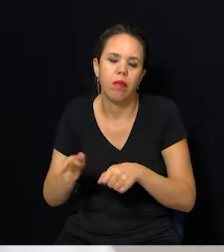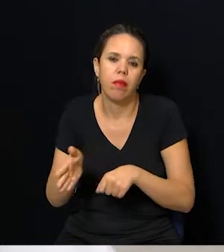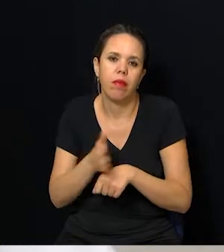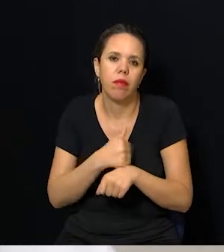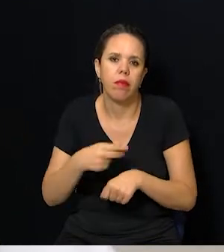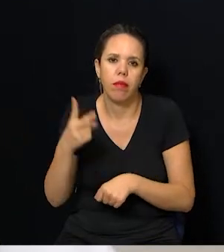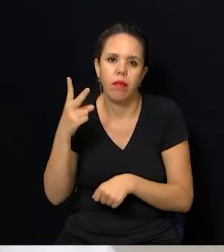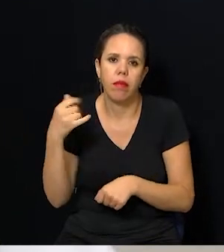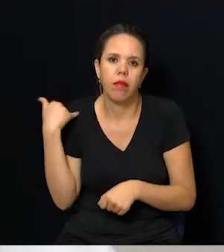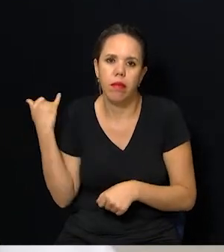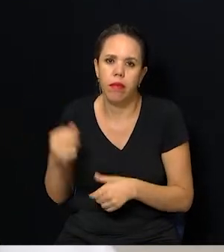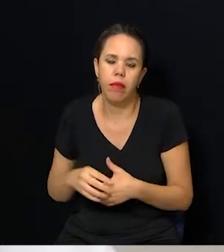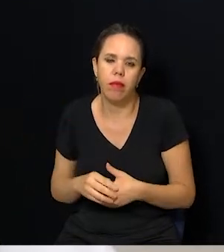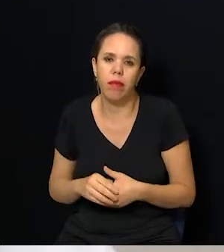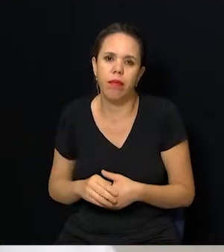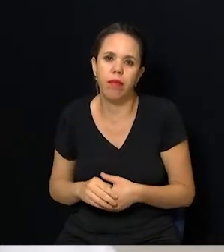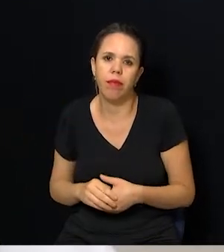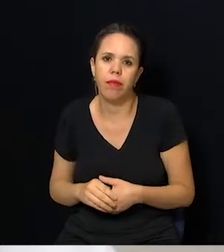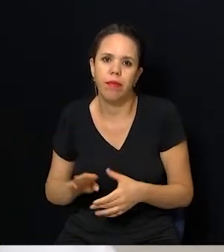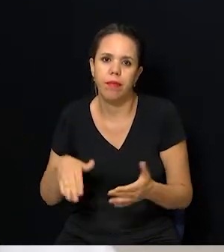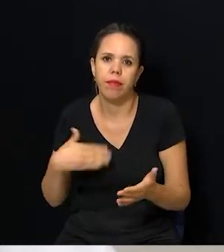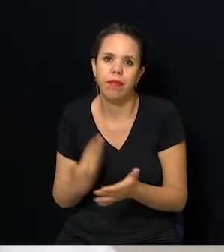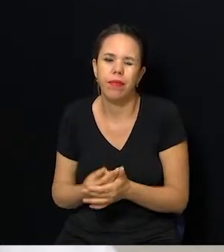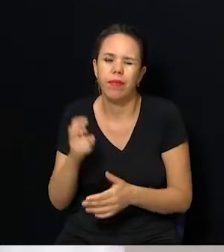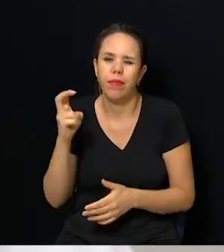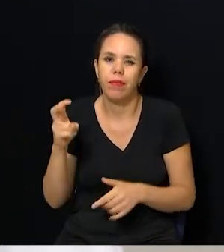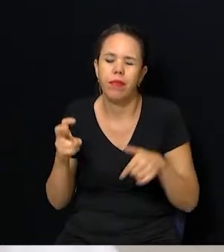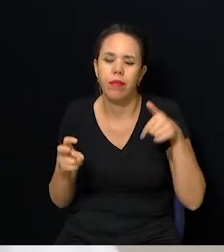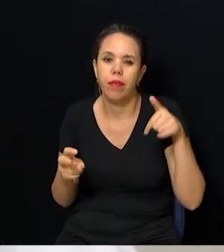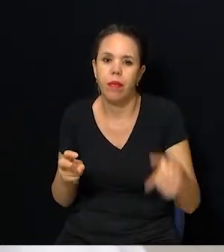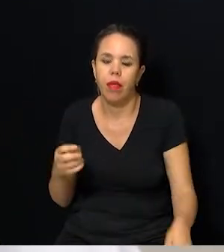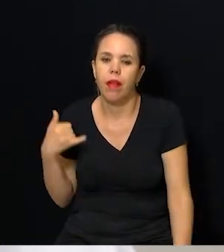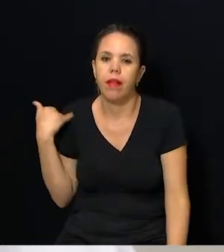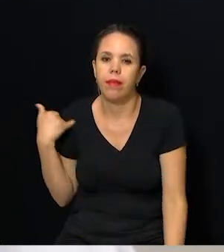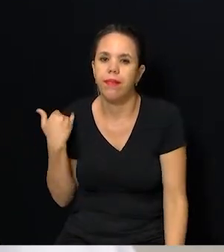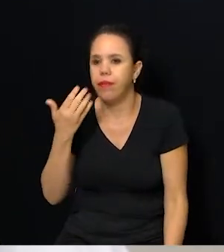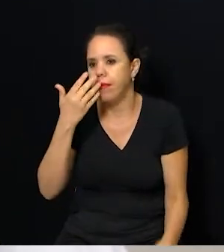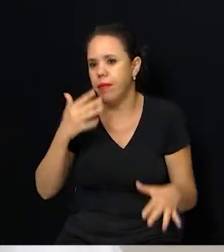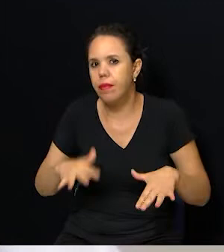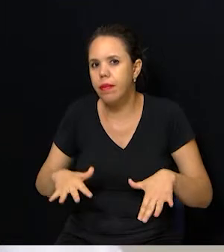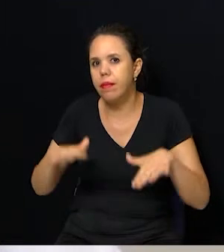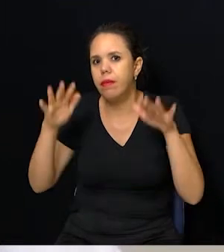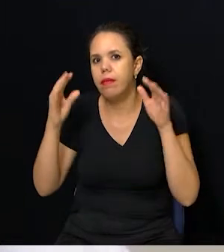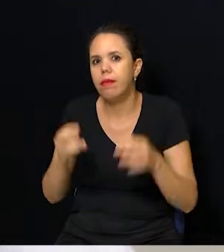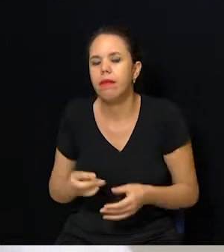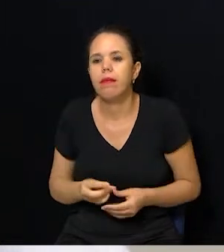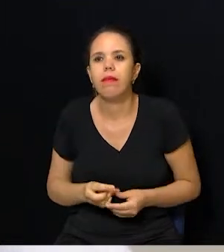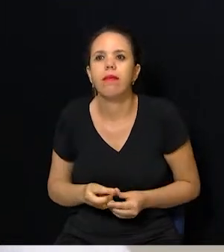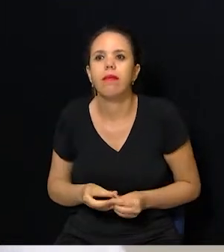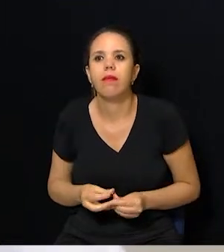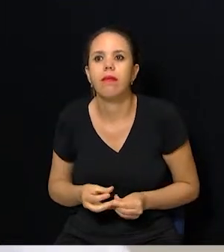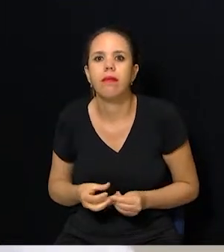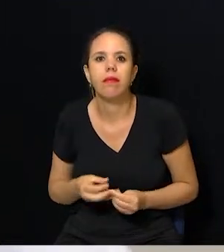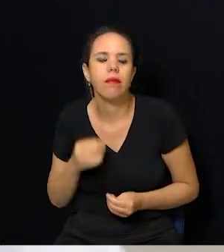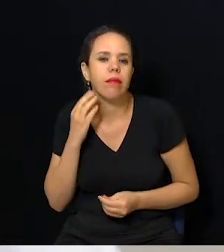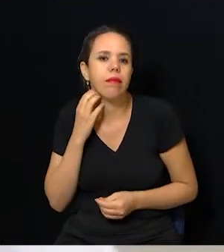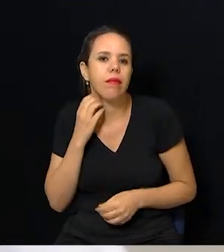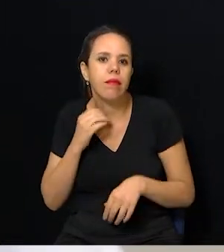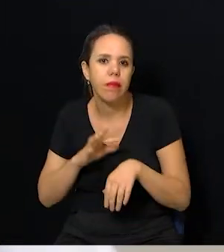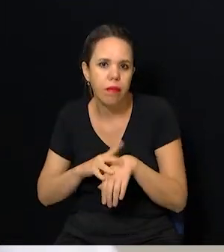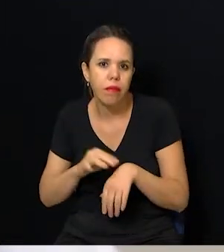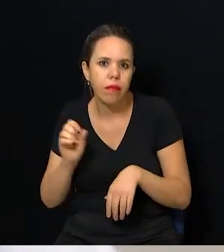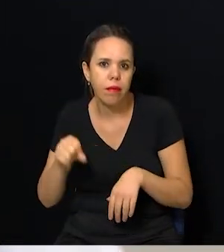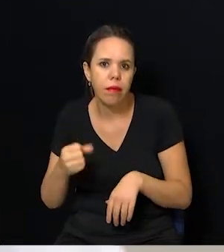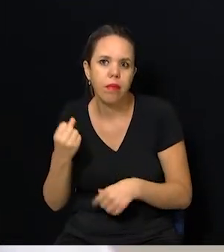antes dos 2 anos, a outra parte até os 5 a 7 anos, ou seja, na infância, não é? E ela é uma doença